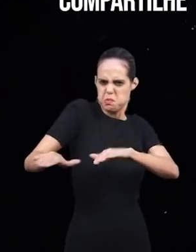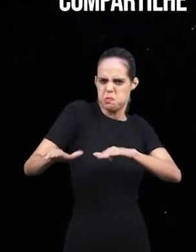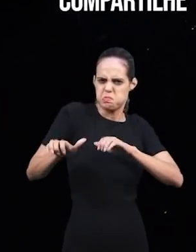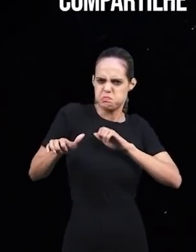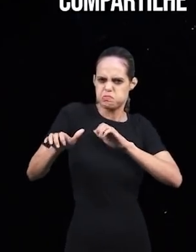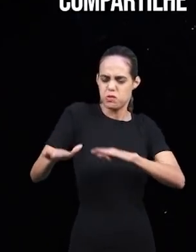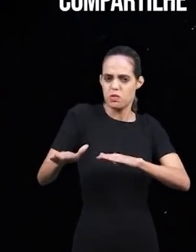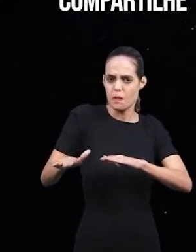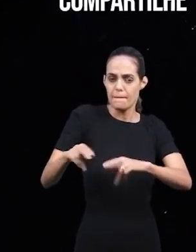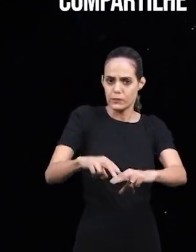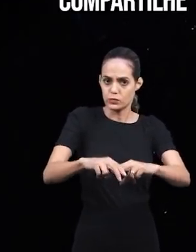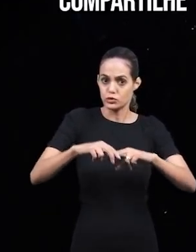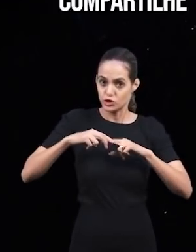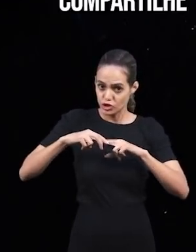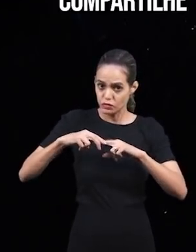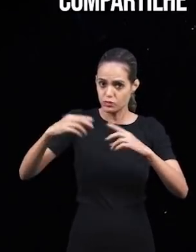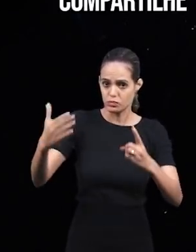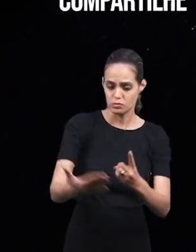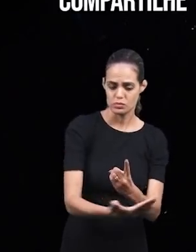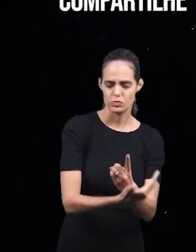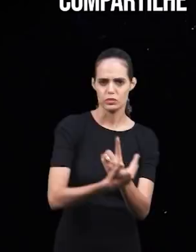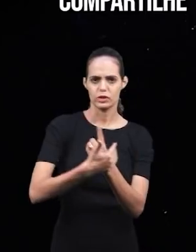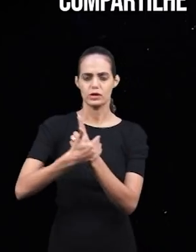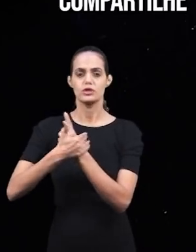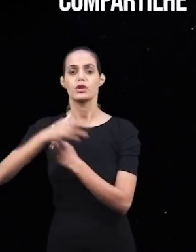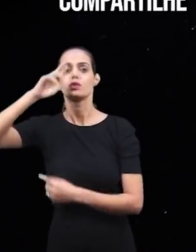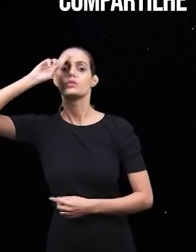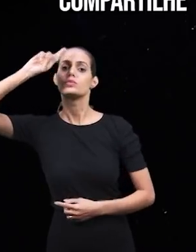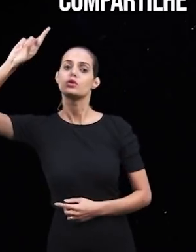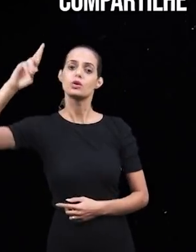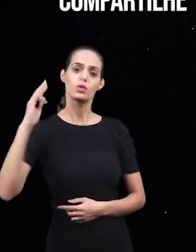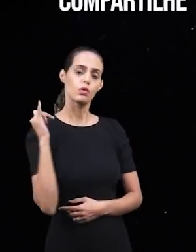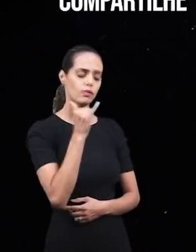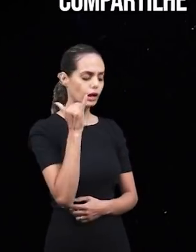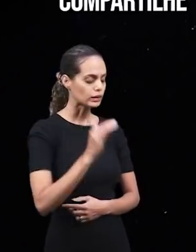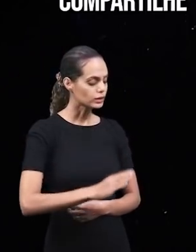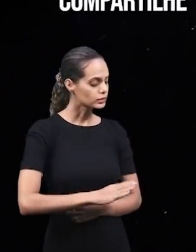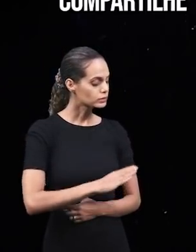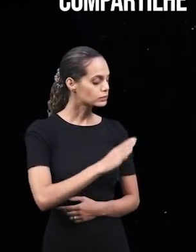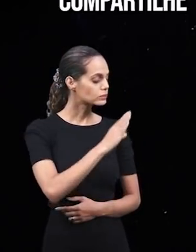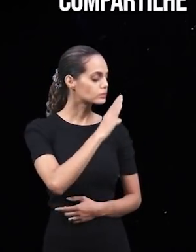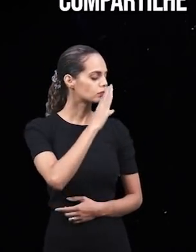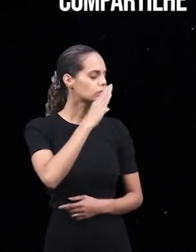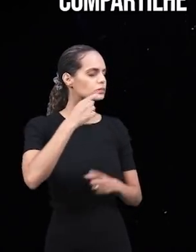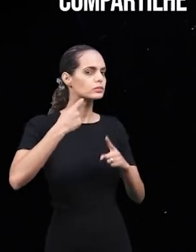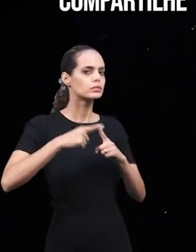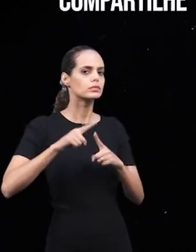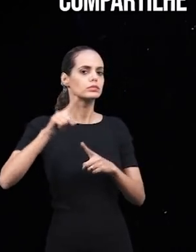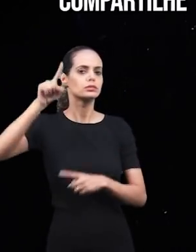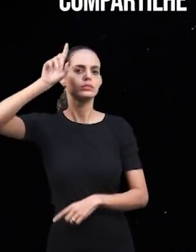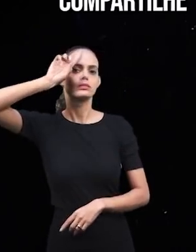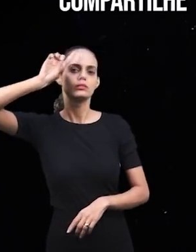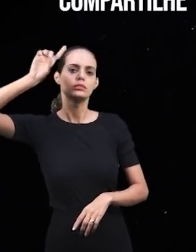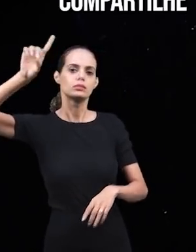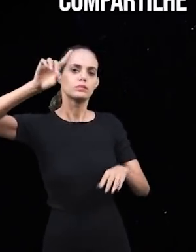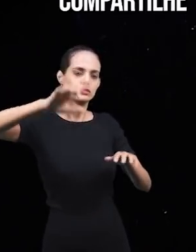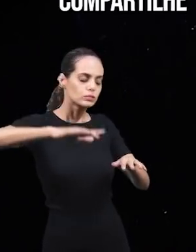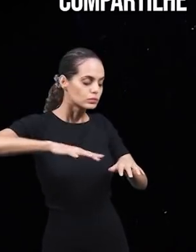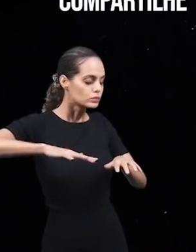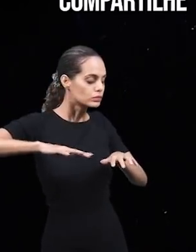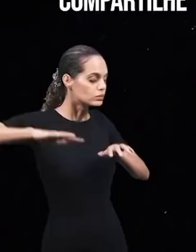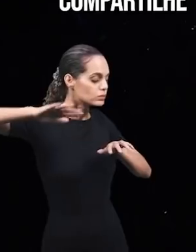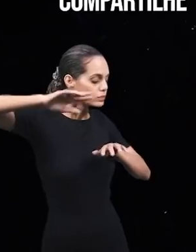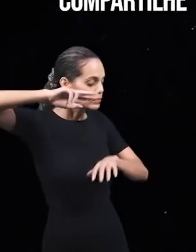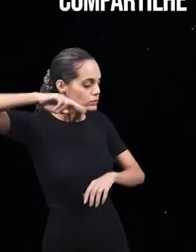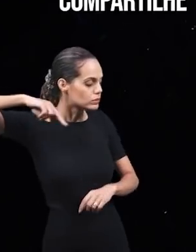proteger. Cale-se toda a terra, pois a santa morada Deus se